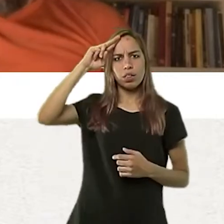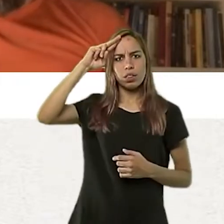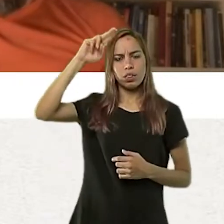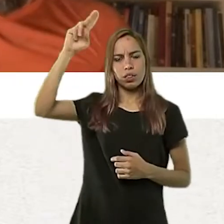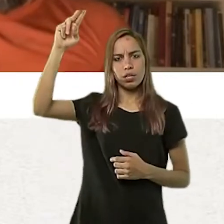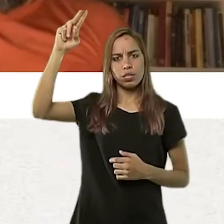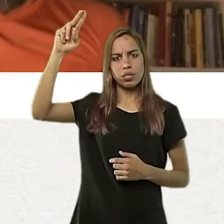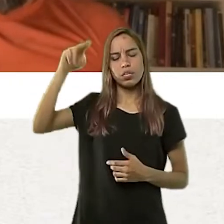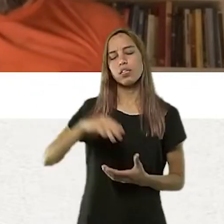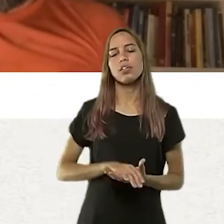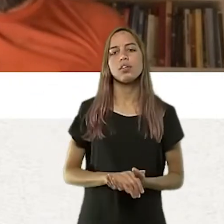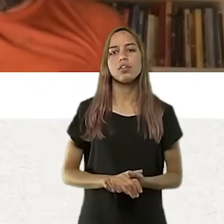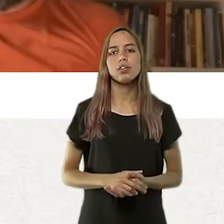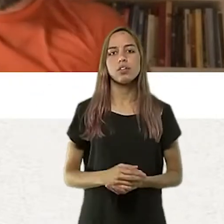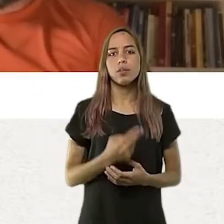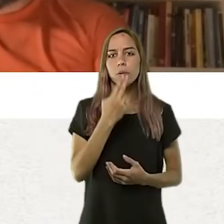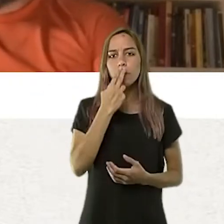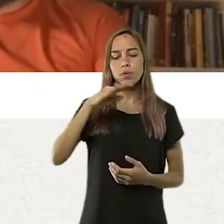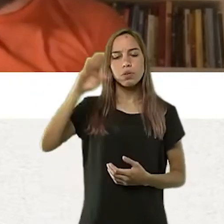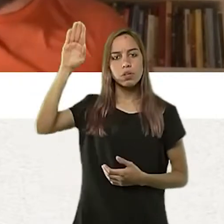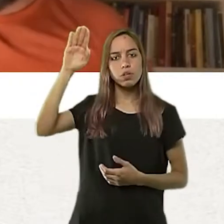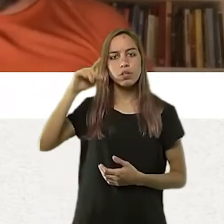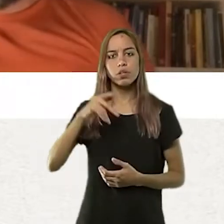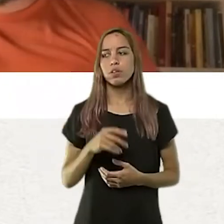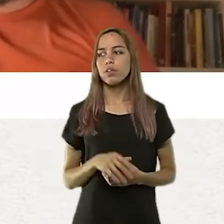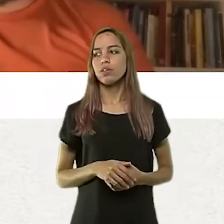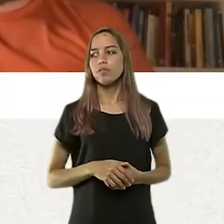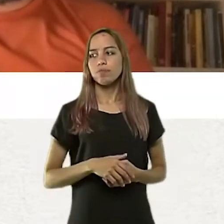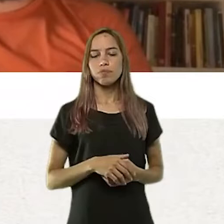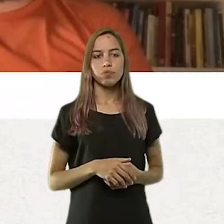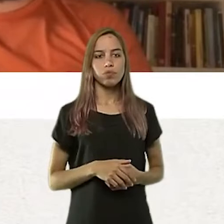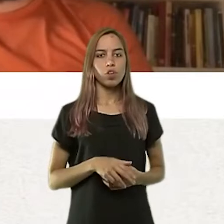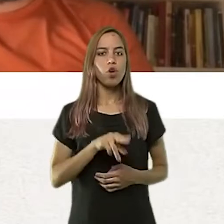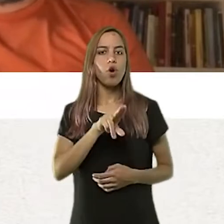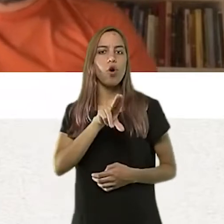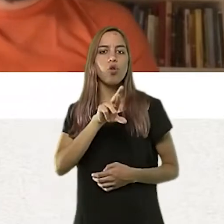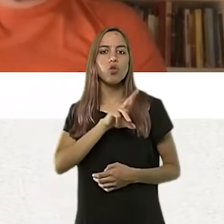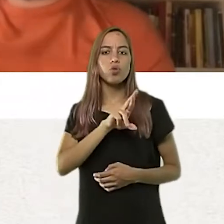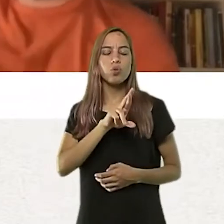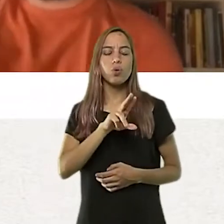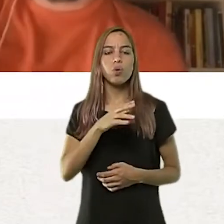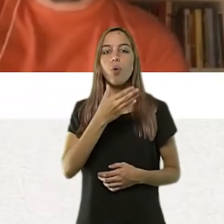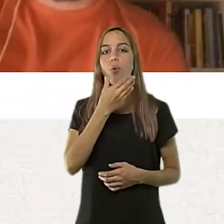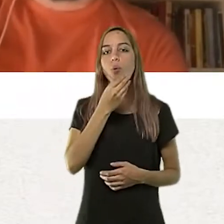sim. Aliás, ela falou, mas 7 não é. volumes é demais. 7 é muita Sim, coisa.